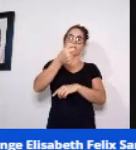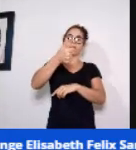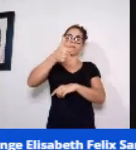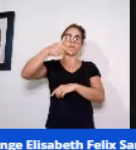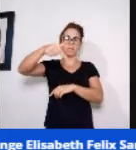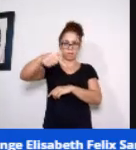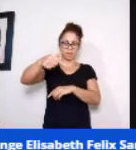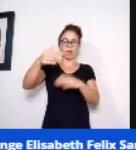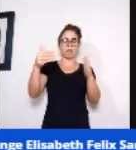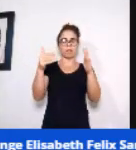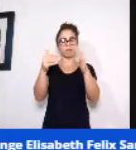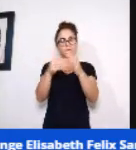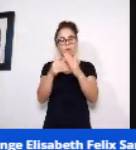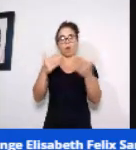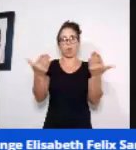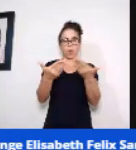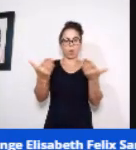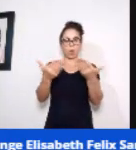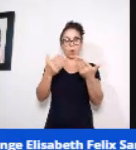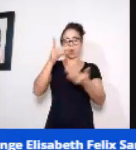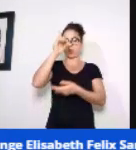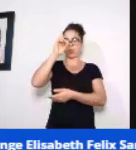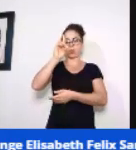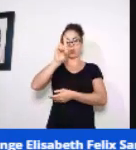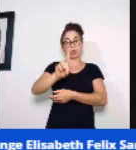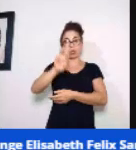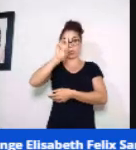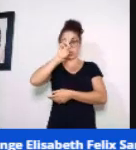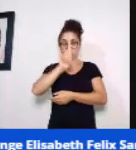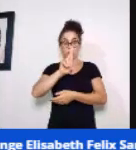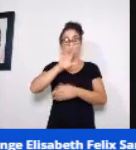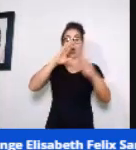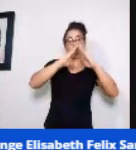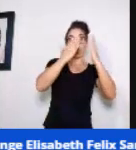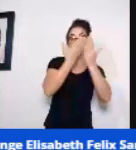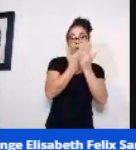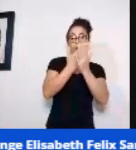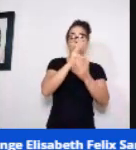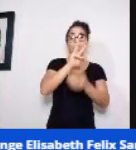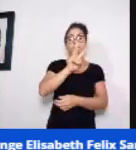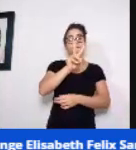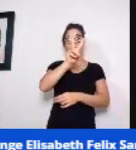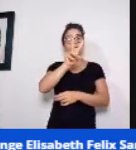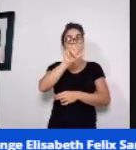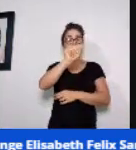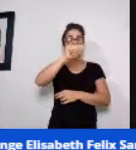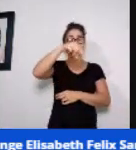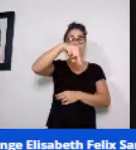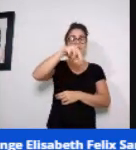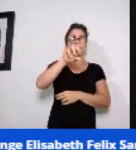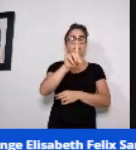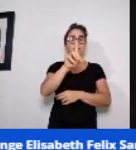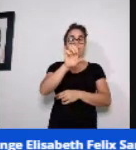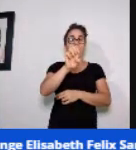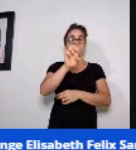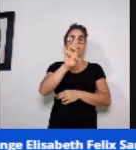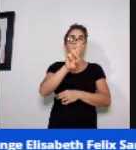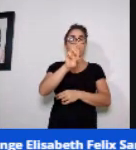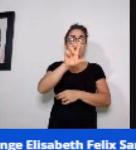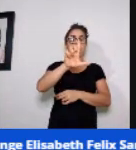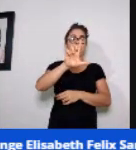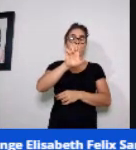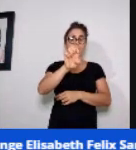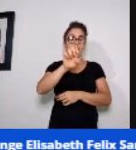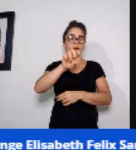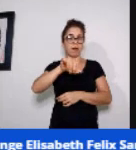hoje, estou como diretora adjunta da Escola Municipal Professor Vanderlei Rosa de Oliveira. E antes de iniciarmos essa